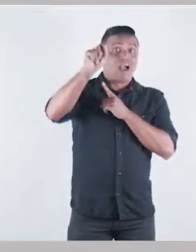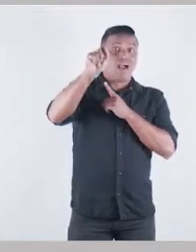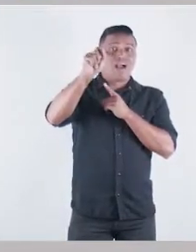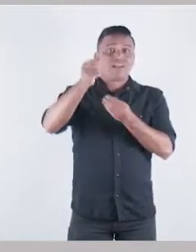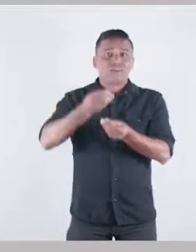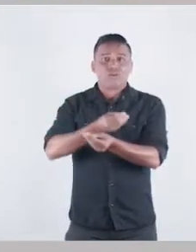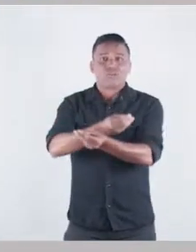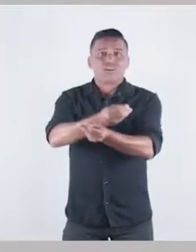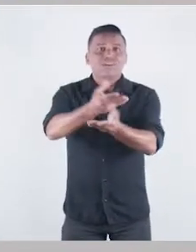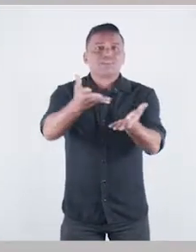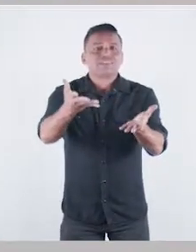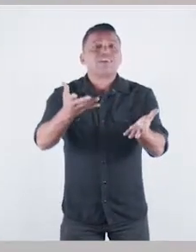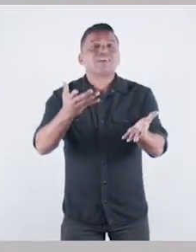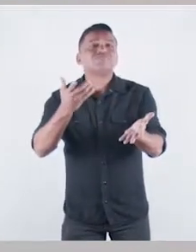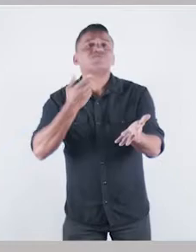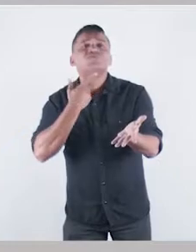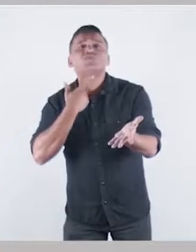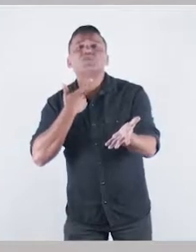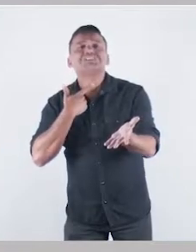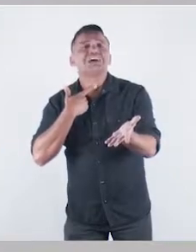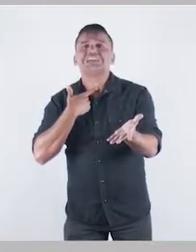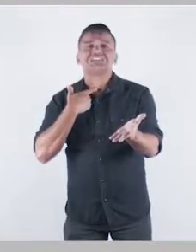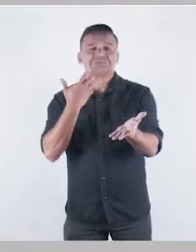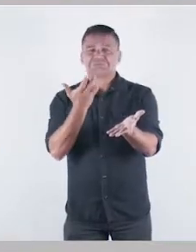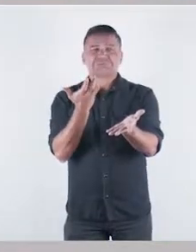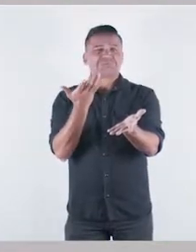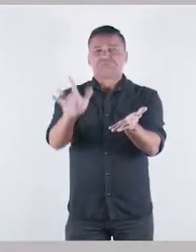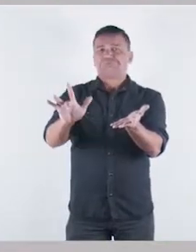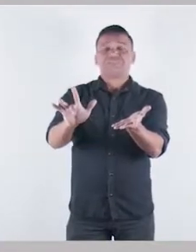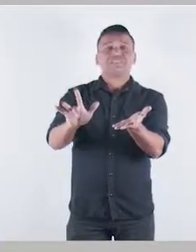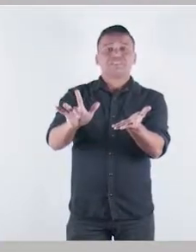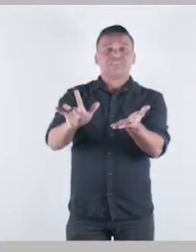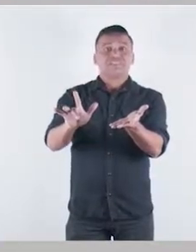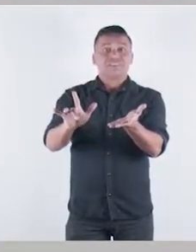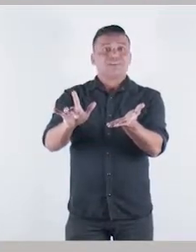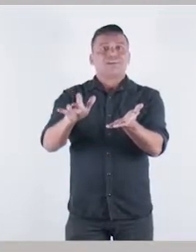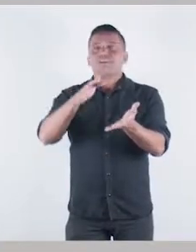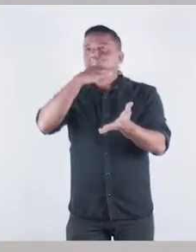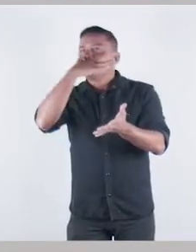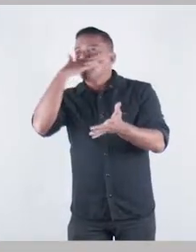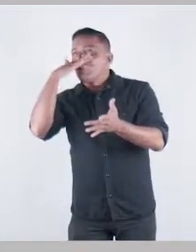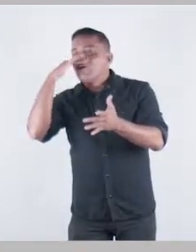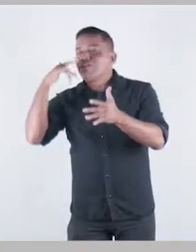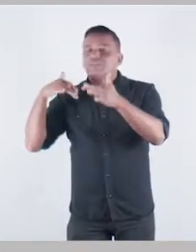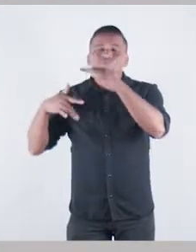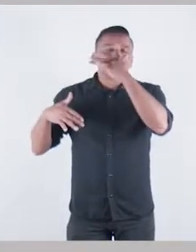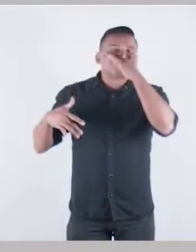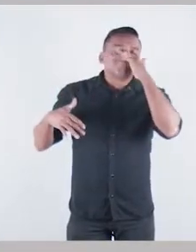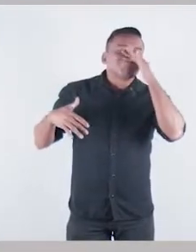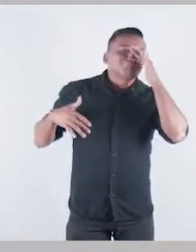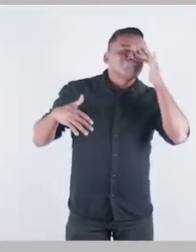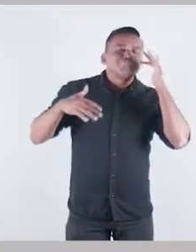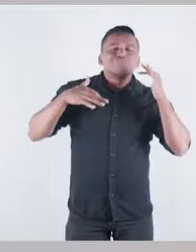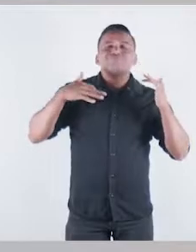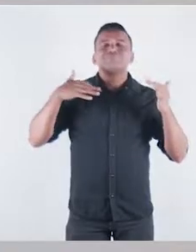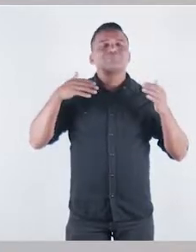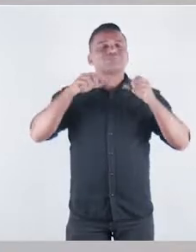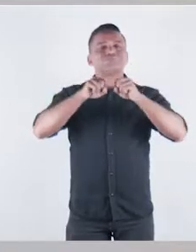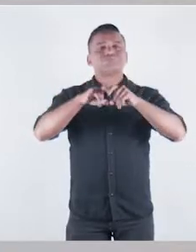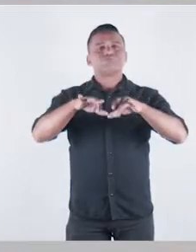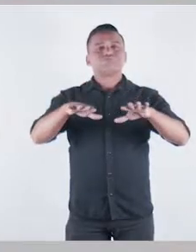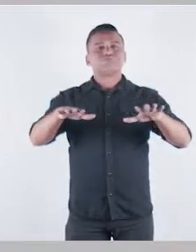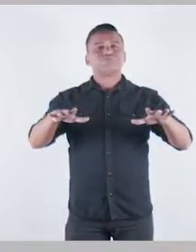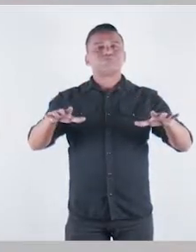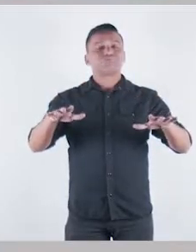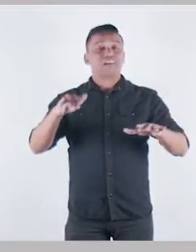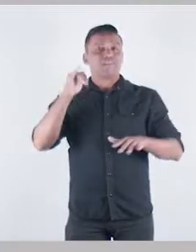serviam mais. Se espargiu com a alfazema, cheiro bonito, ficou o dito pelo não dito,